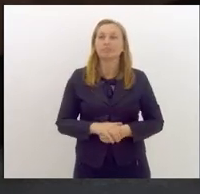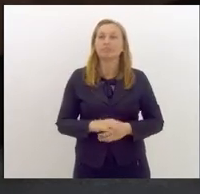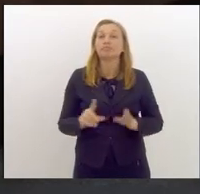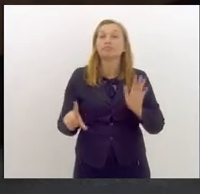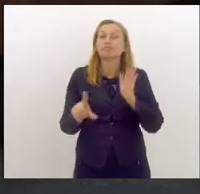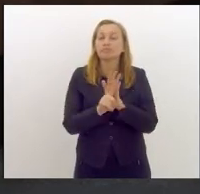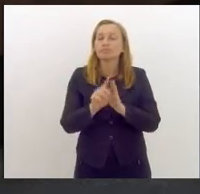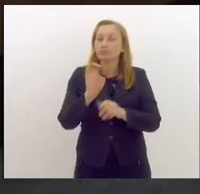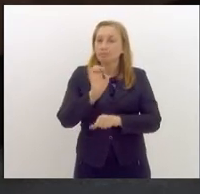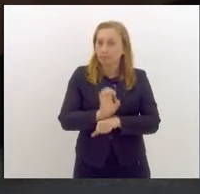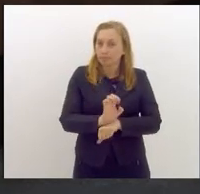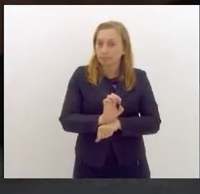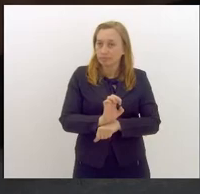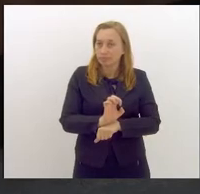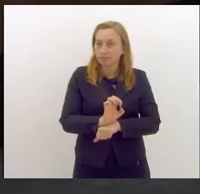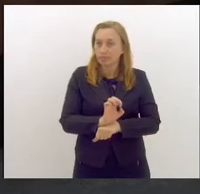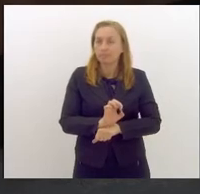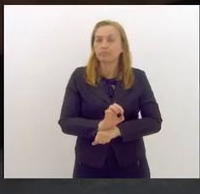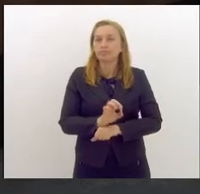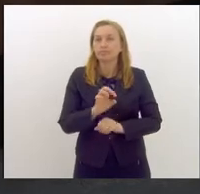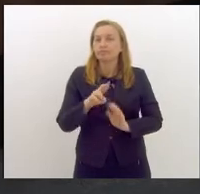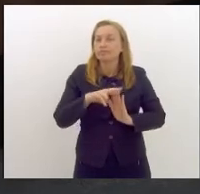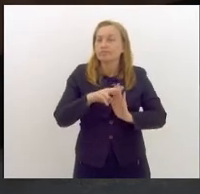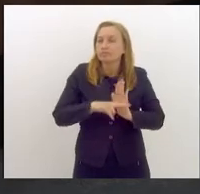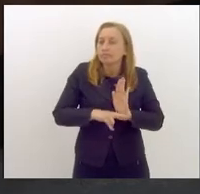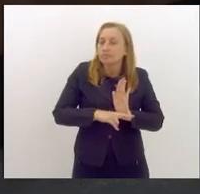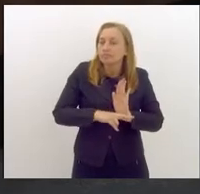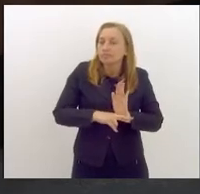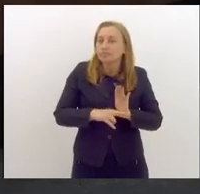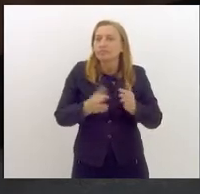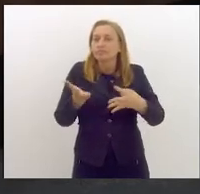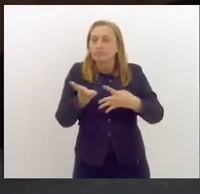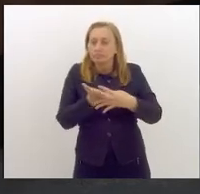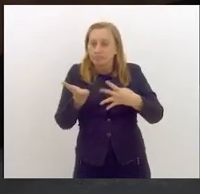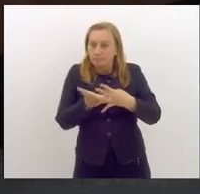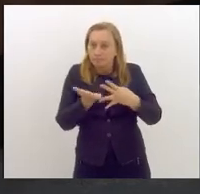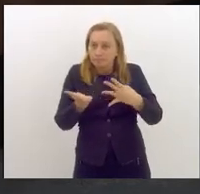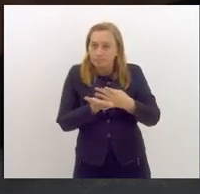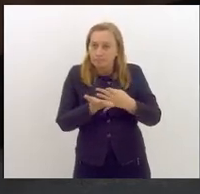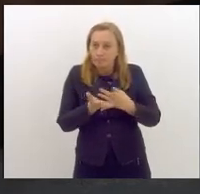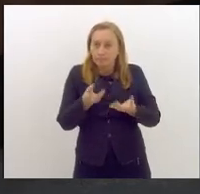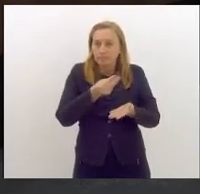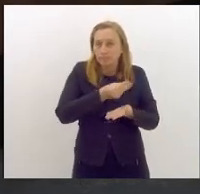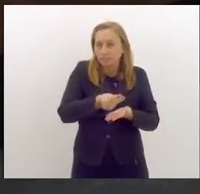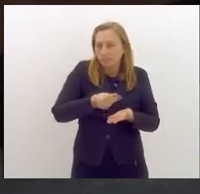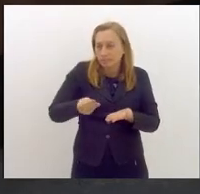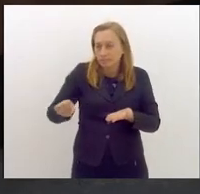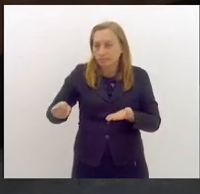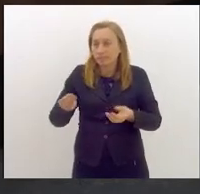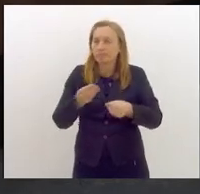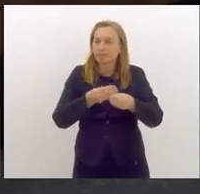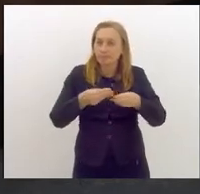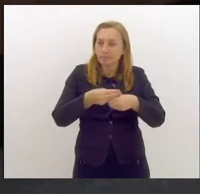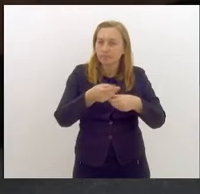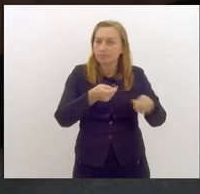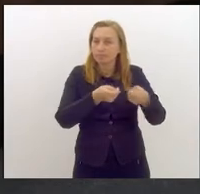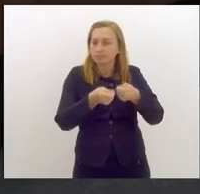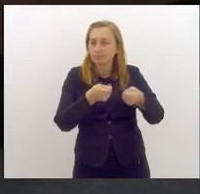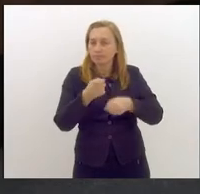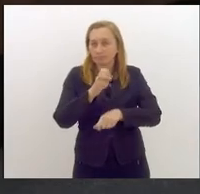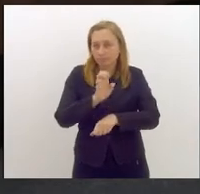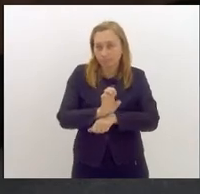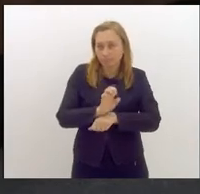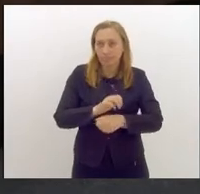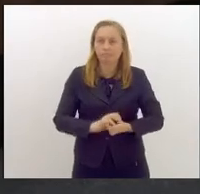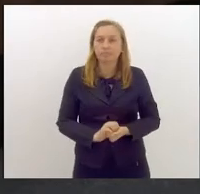legislação Estadual que disciplina aquela parcela da quarta parte dos municípios que é regulada pelos Estados